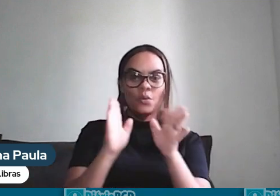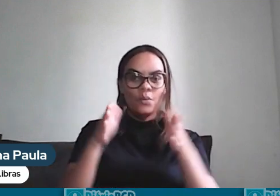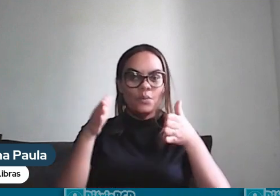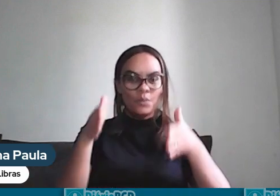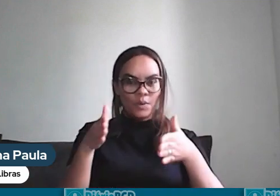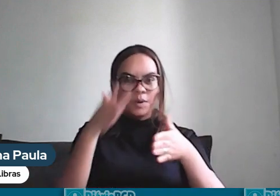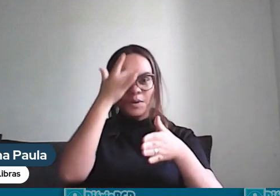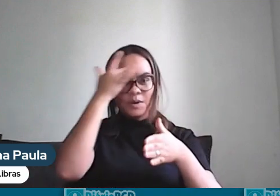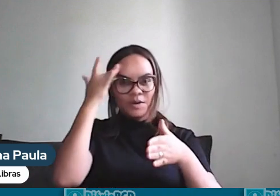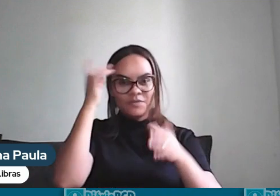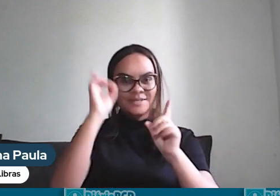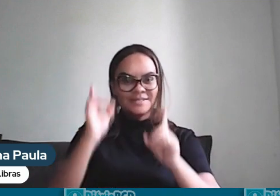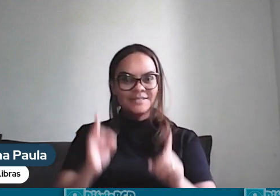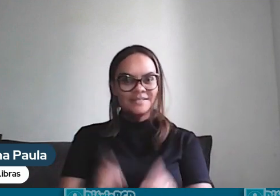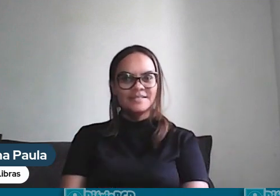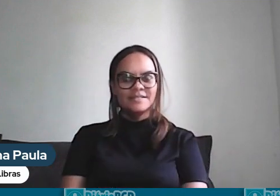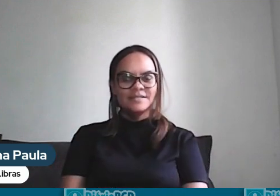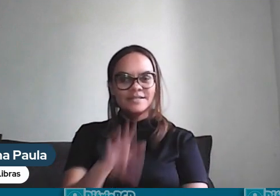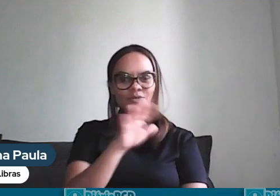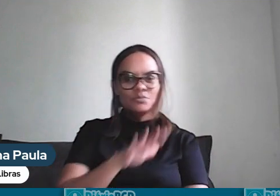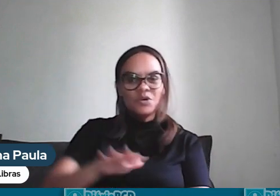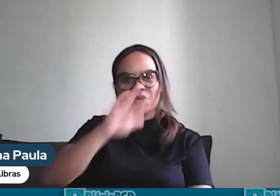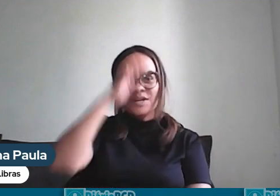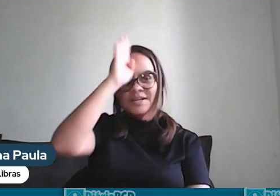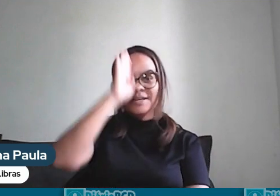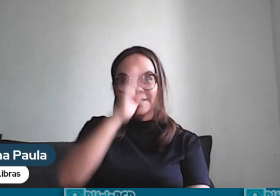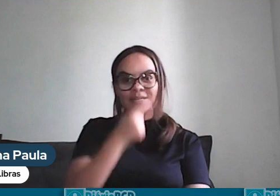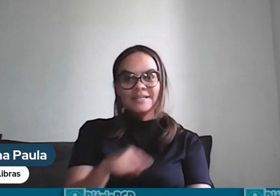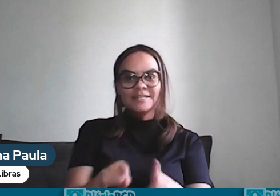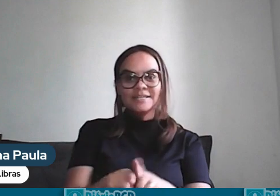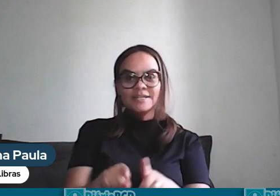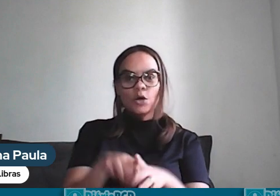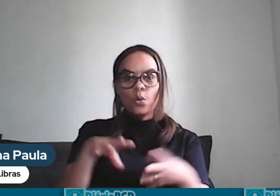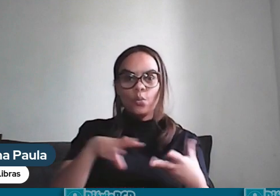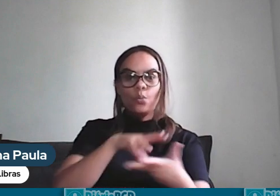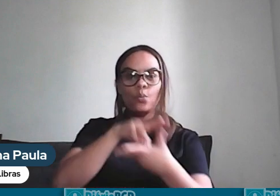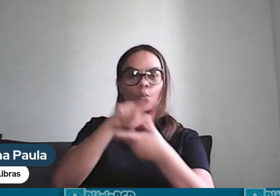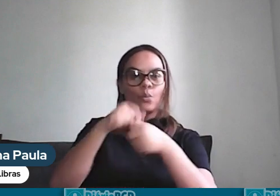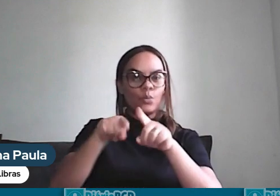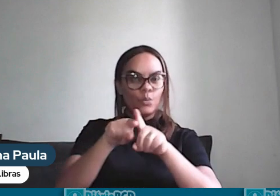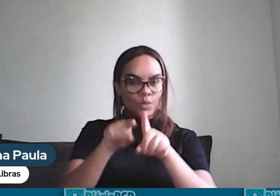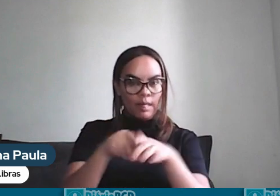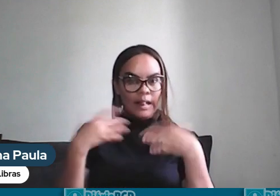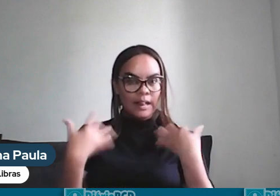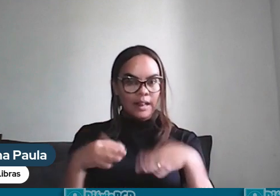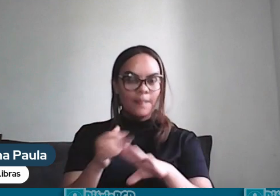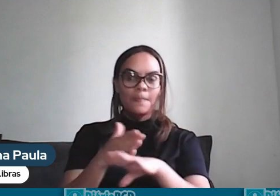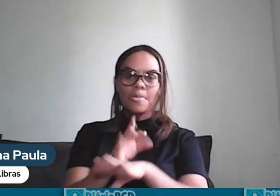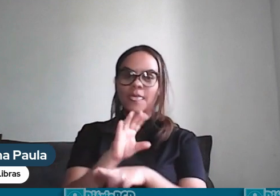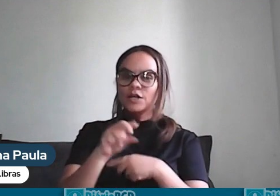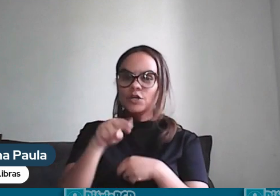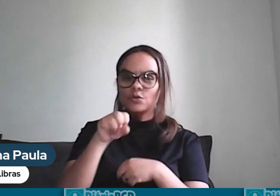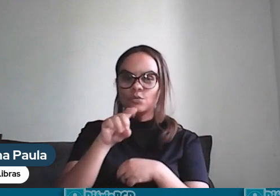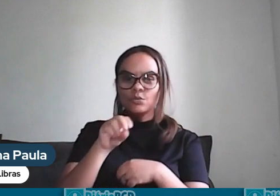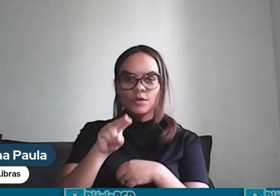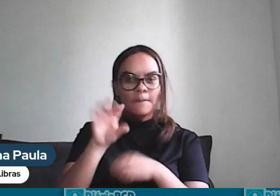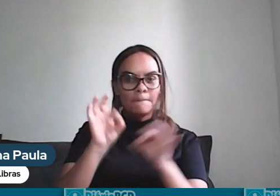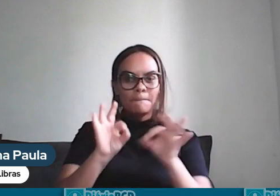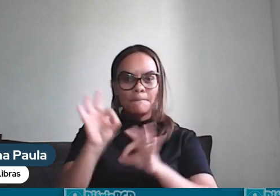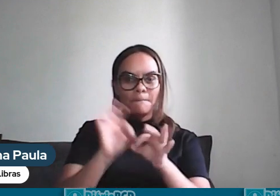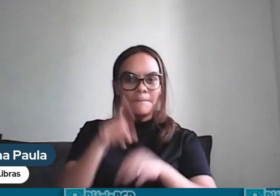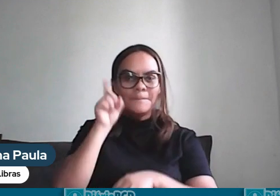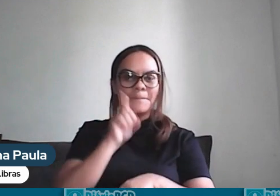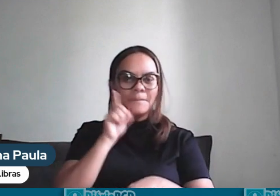a pessoa com deficiência em todo o Brasil, inclusive no mundo, quando participou da Organização dos Estados Americanos,